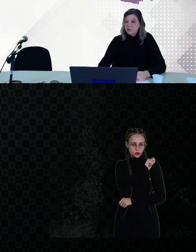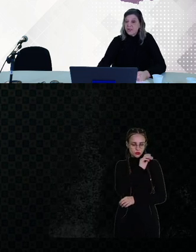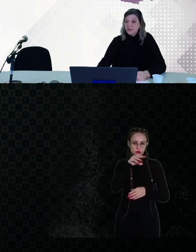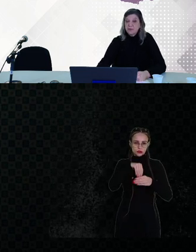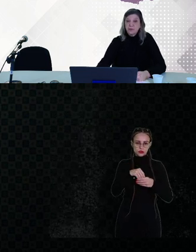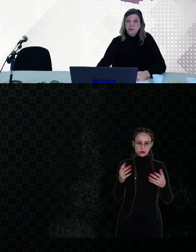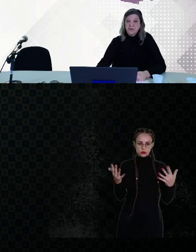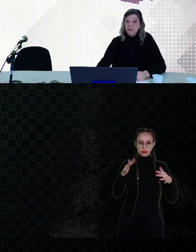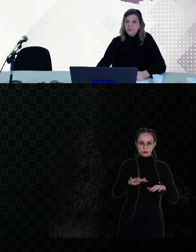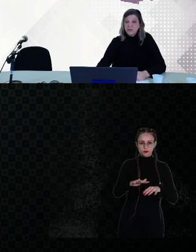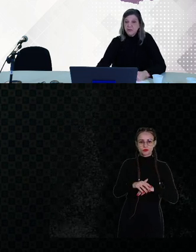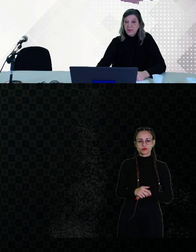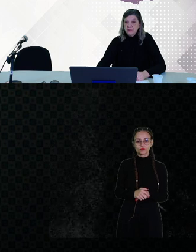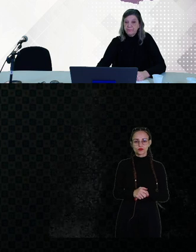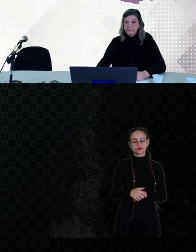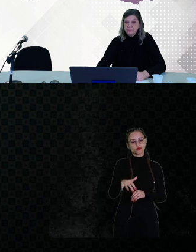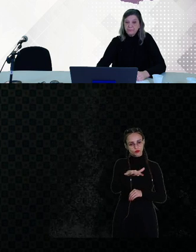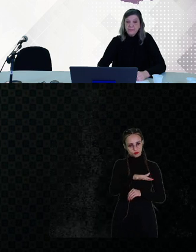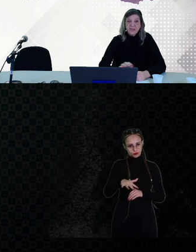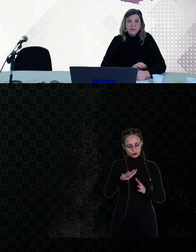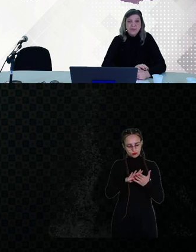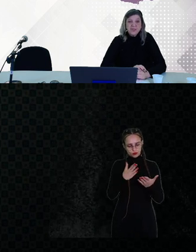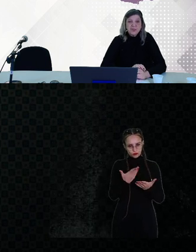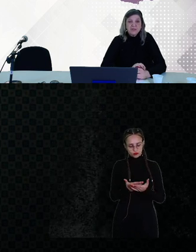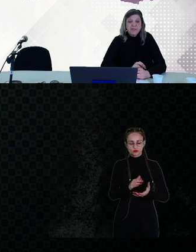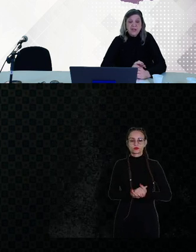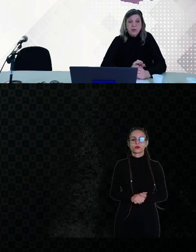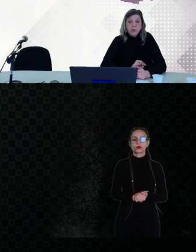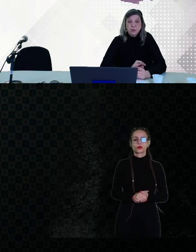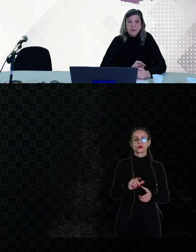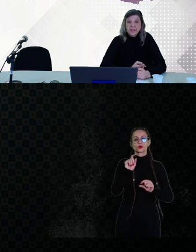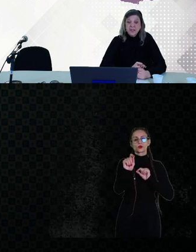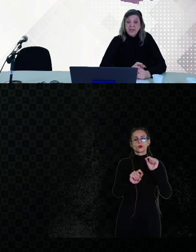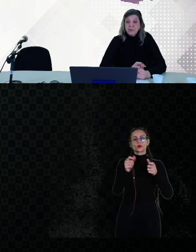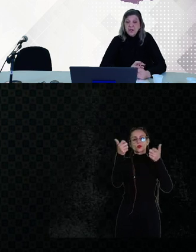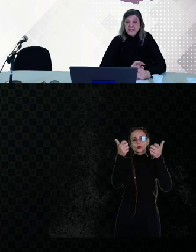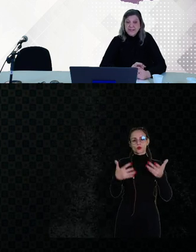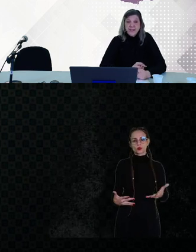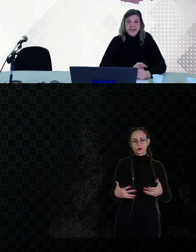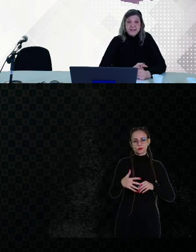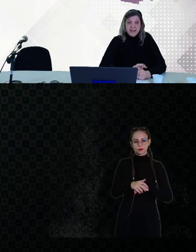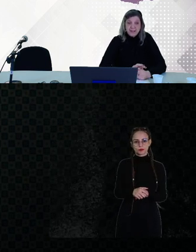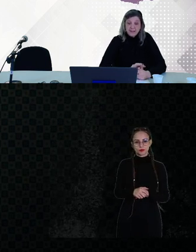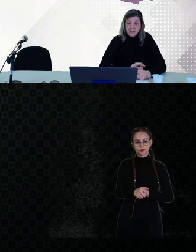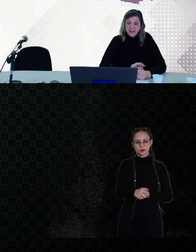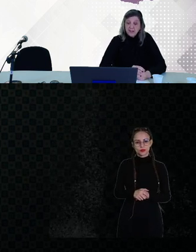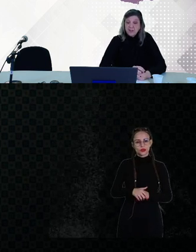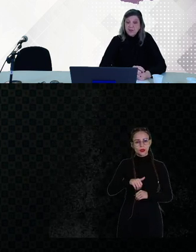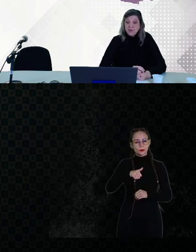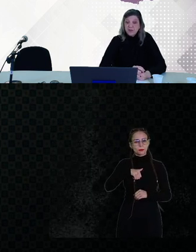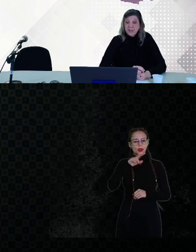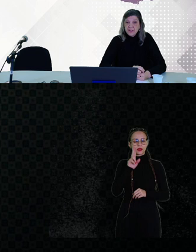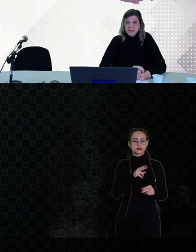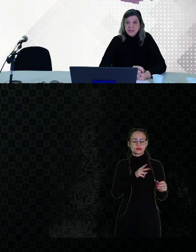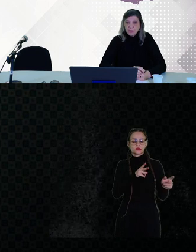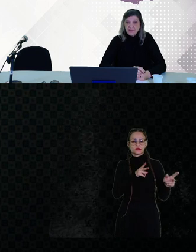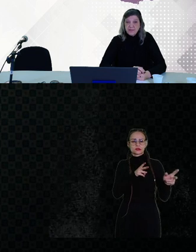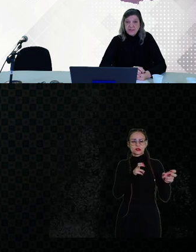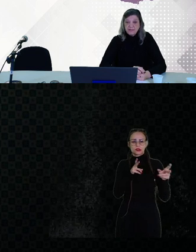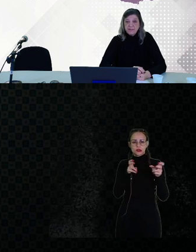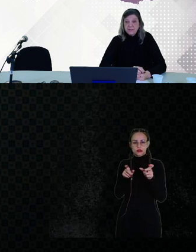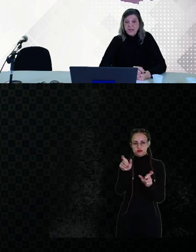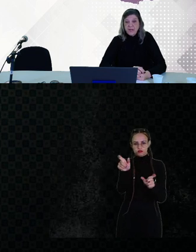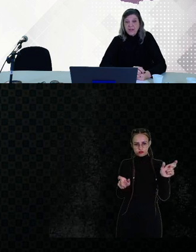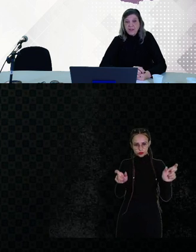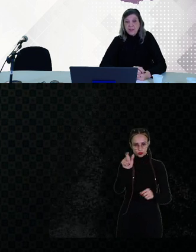no slide, peço desculpa, no âmbito escolar. Então, o que a gente vai falar um pouco? A maior incidência, né, de estudantes com